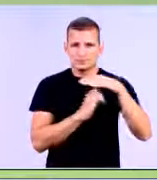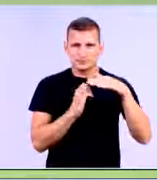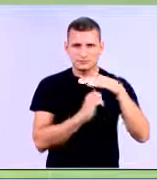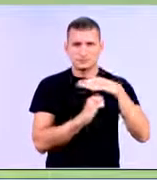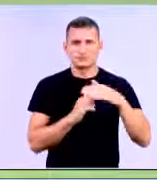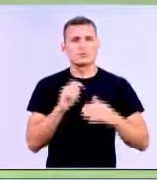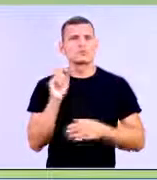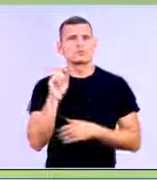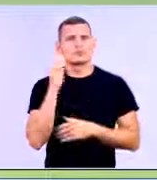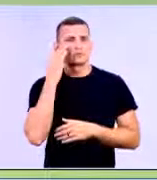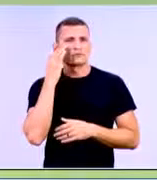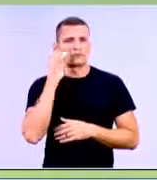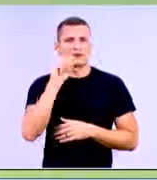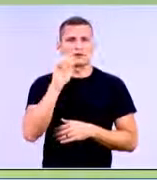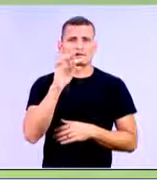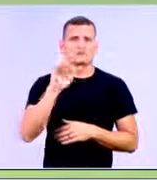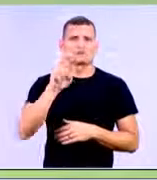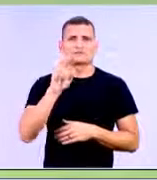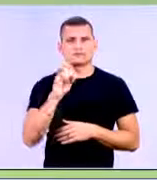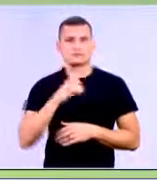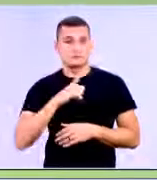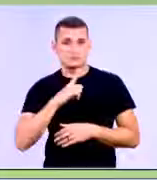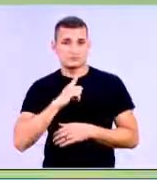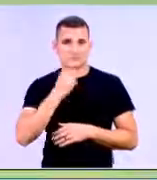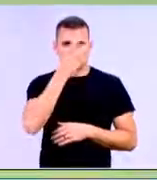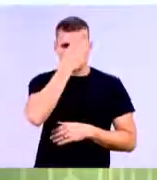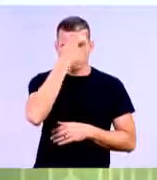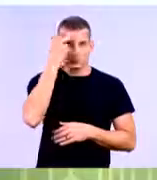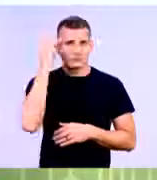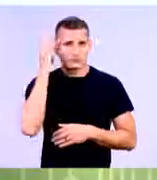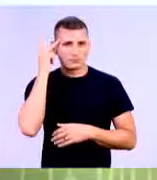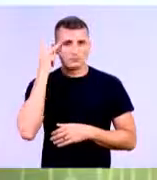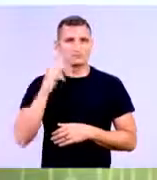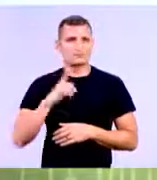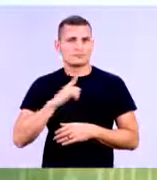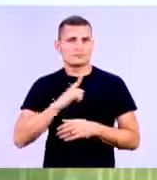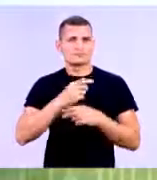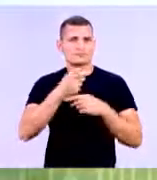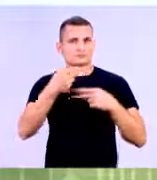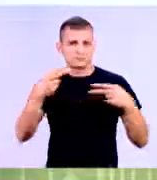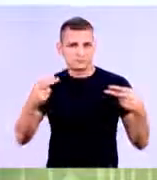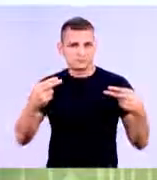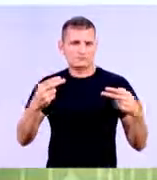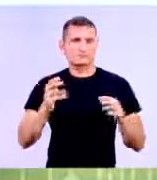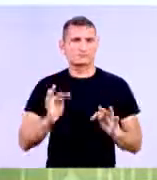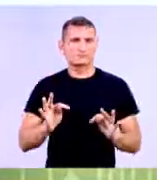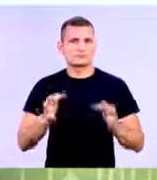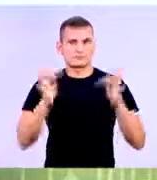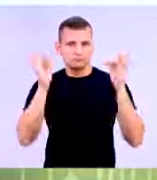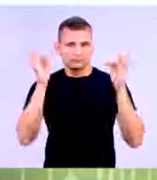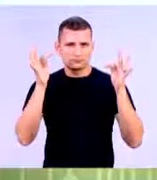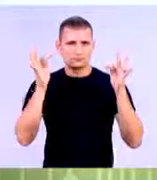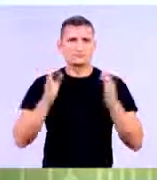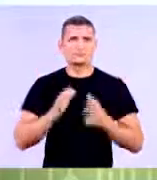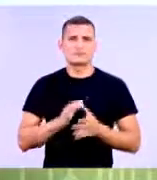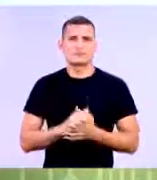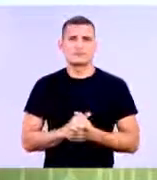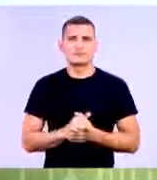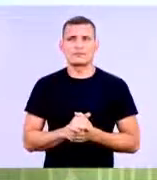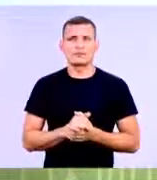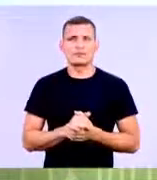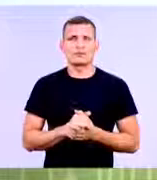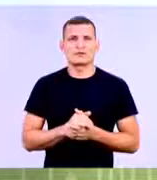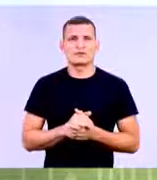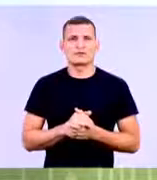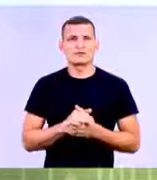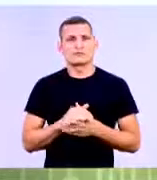por ativo? Nós temos as pessoas, os equipamentos, as tecnologias, né? Os